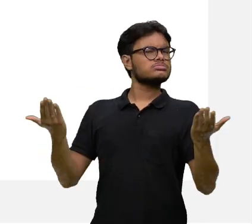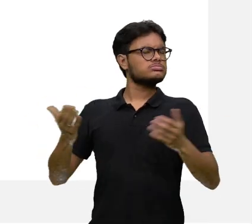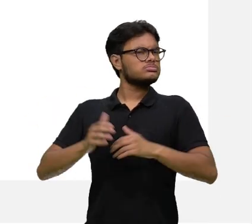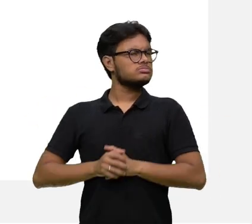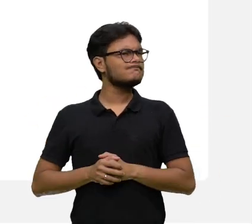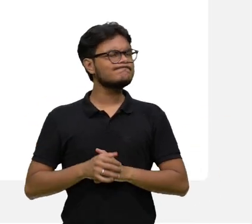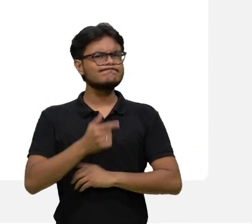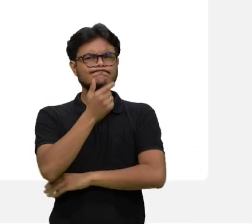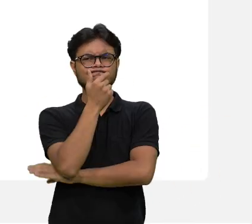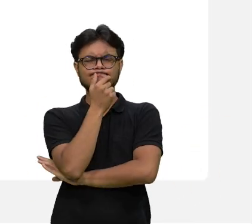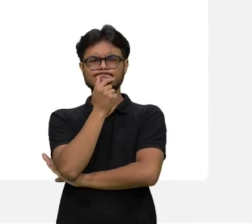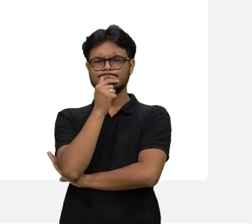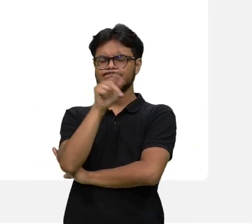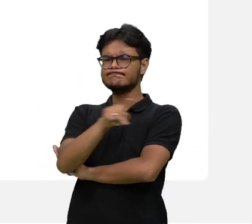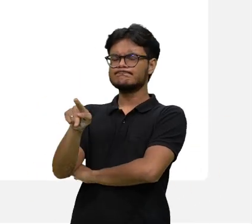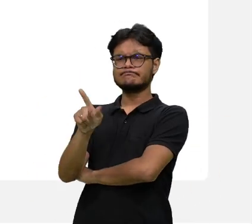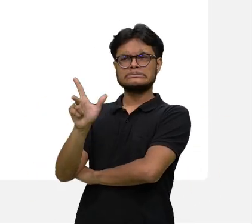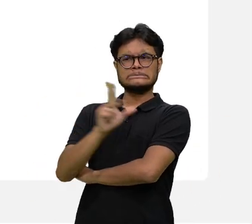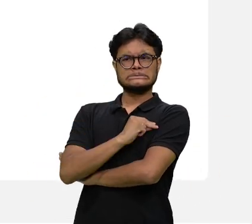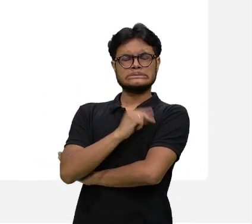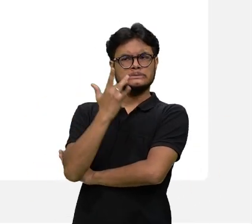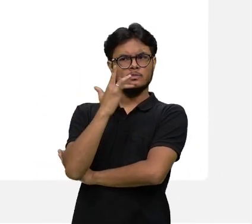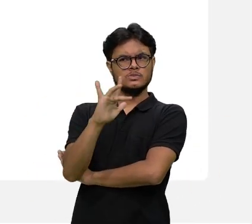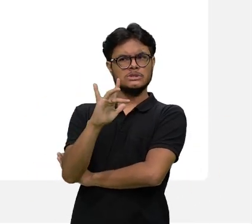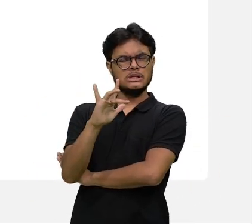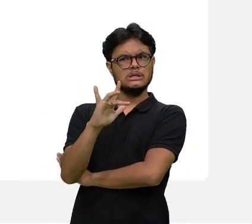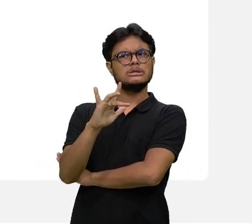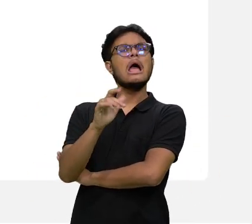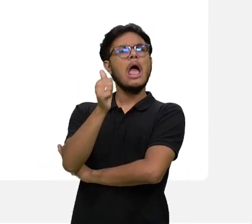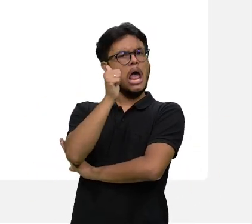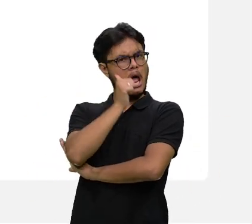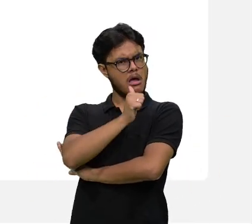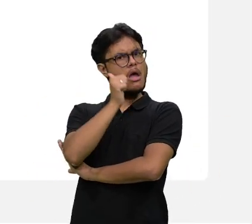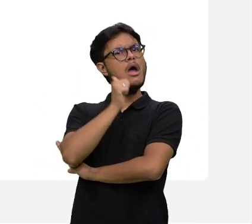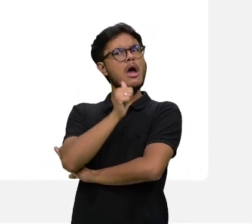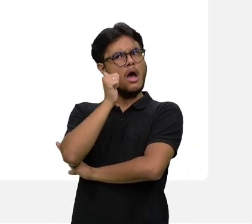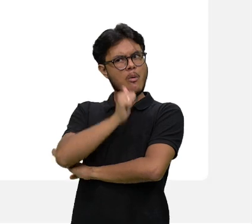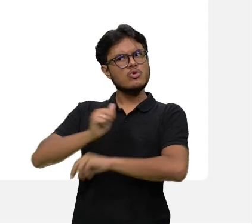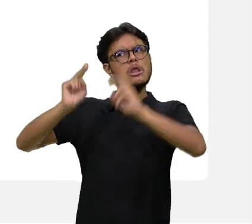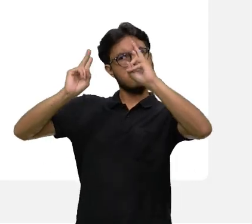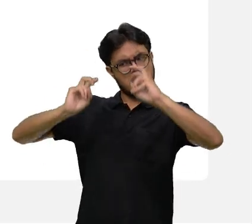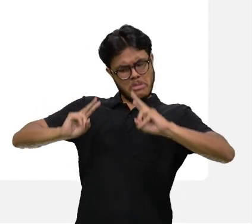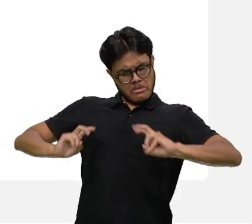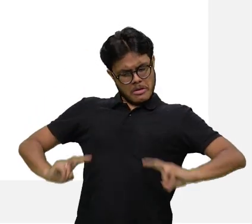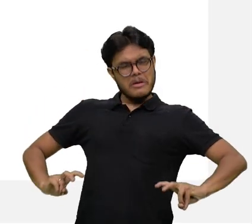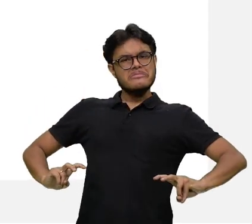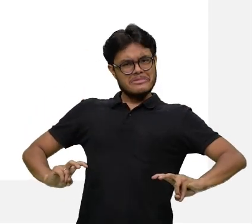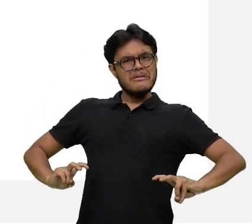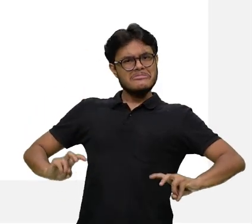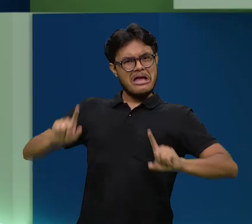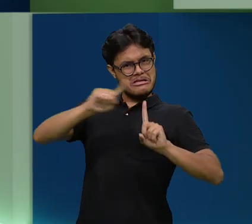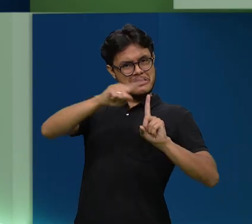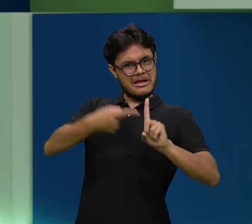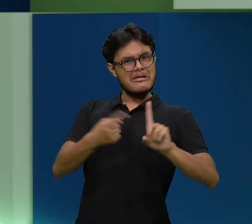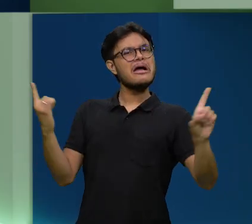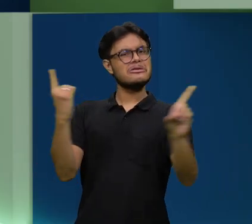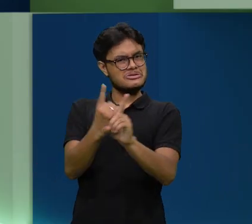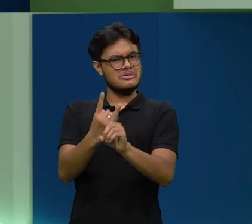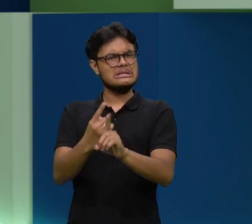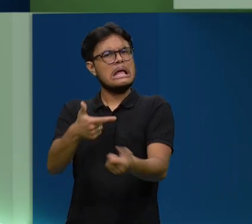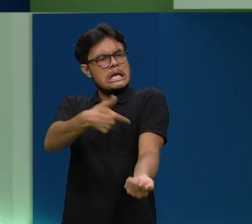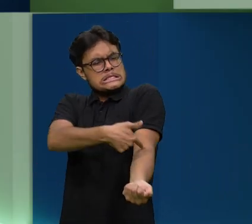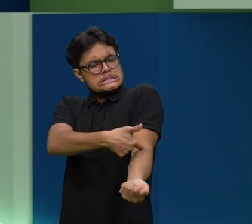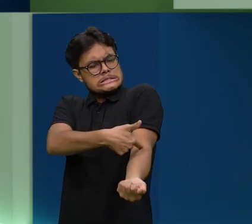professor... realmente a mulher ela faz um teste de gravidez, né? Existe o teste